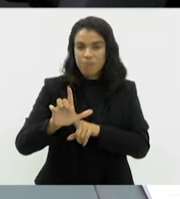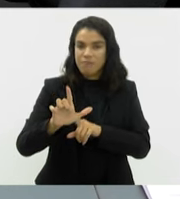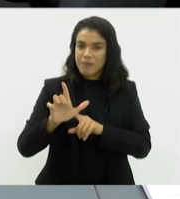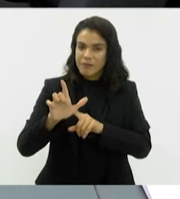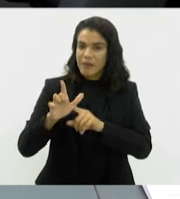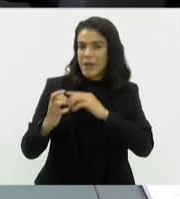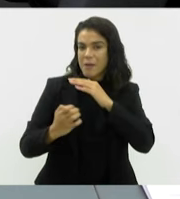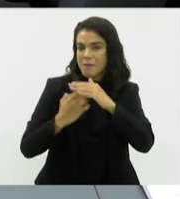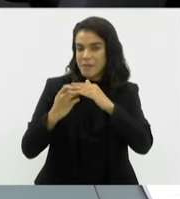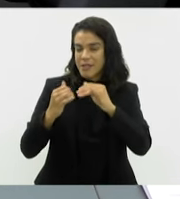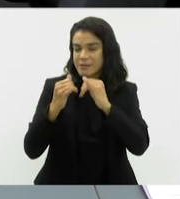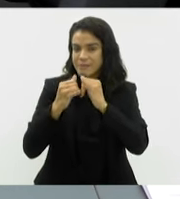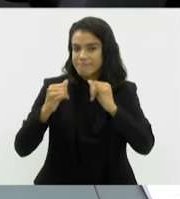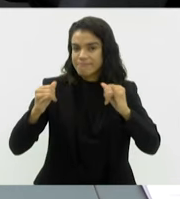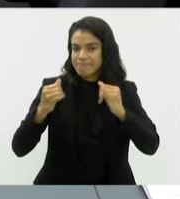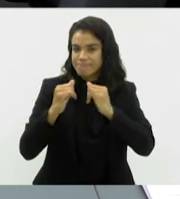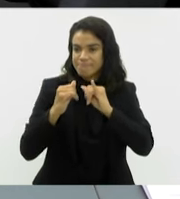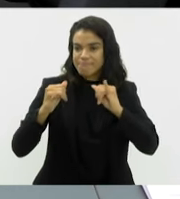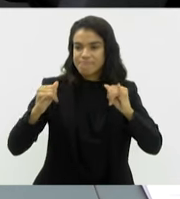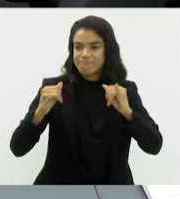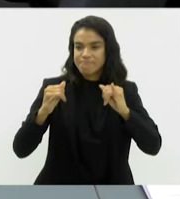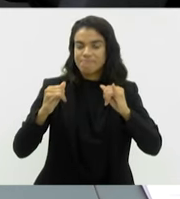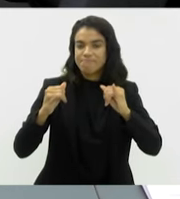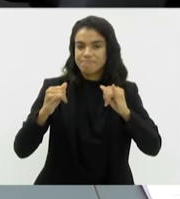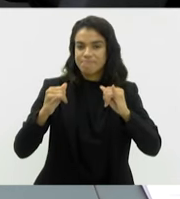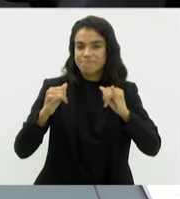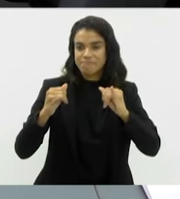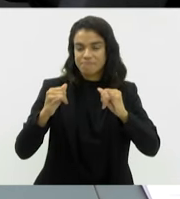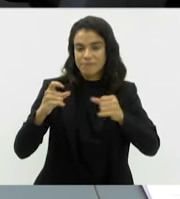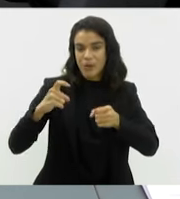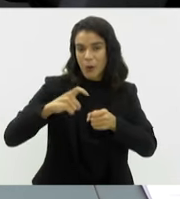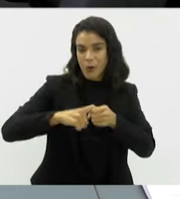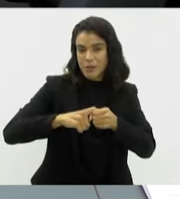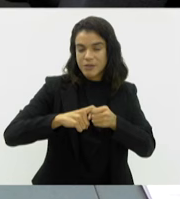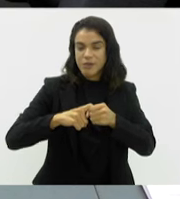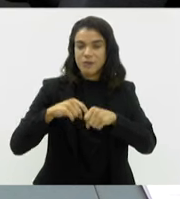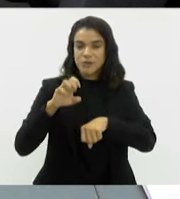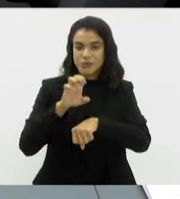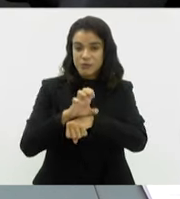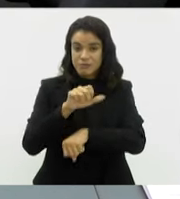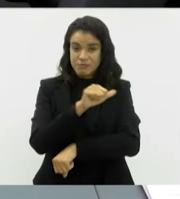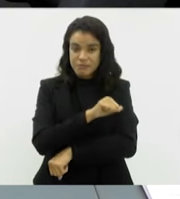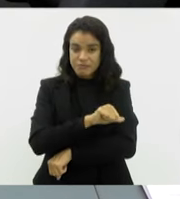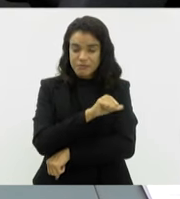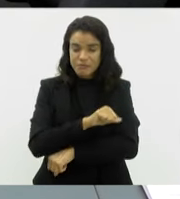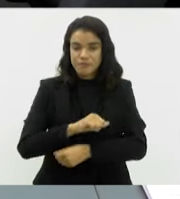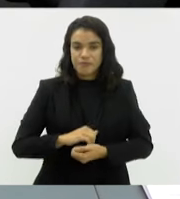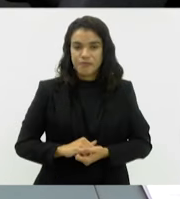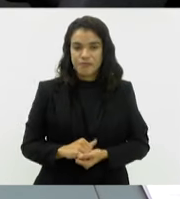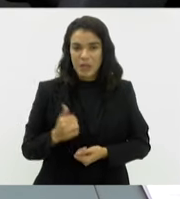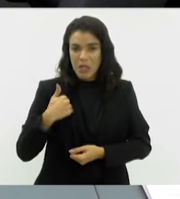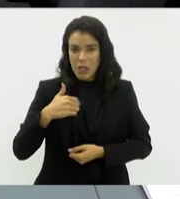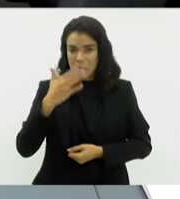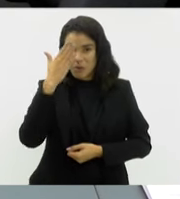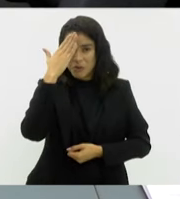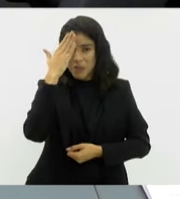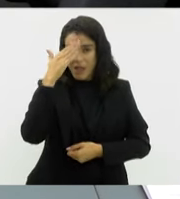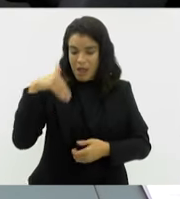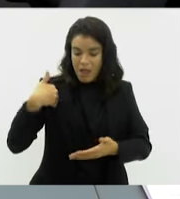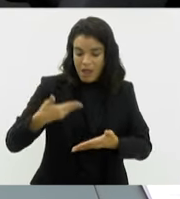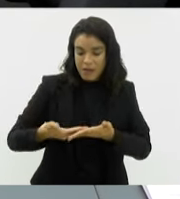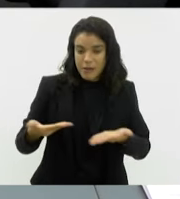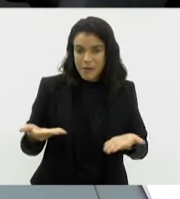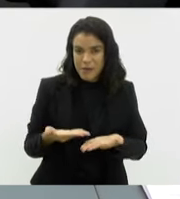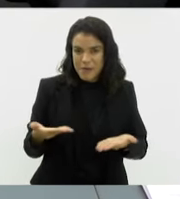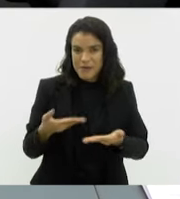elétrica submetida por concessão do Estado do Rio de Janeiro, que eu saiba, até a presente data, a